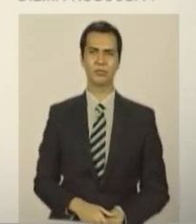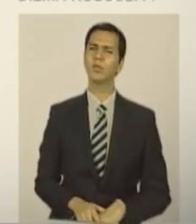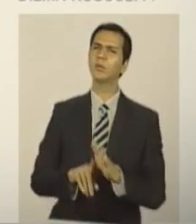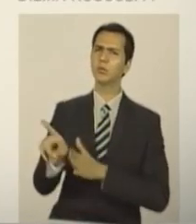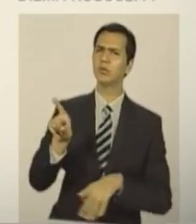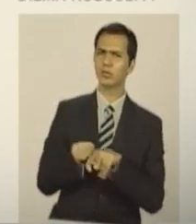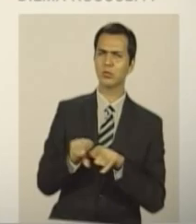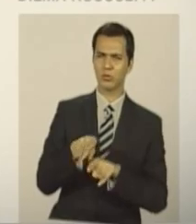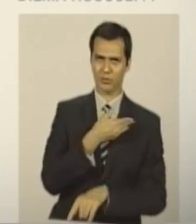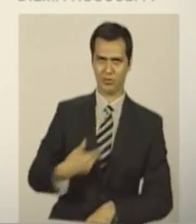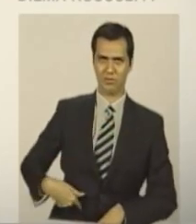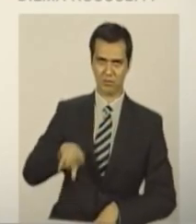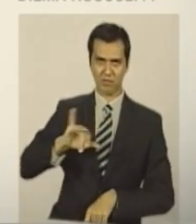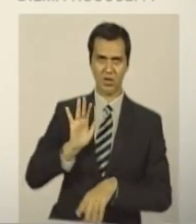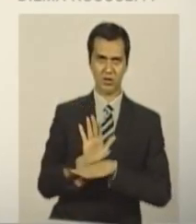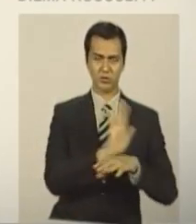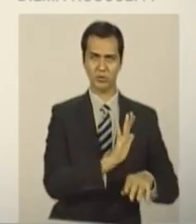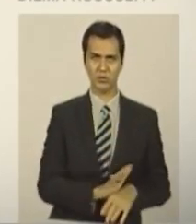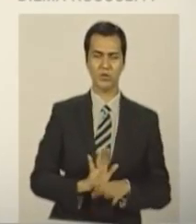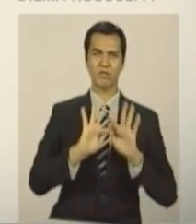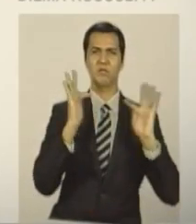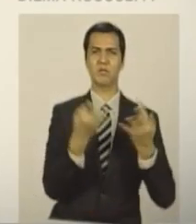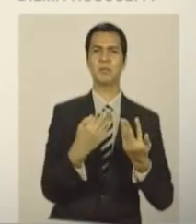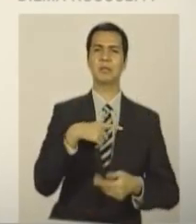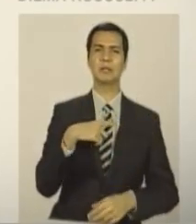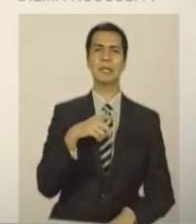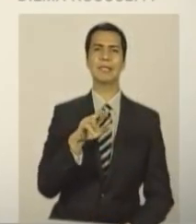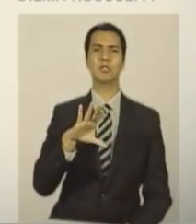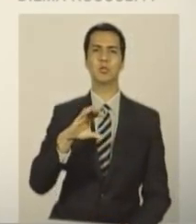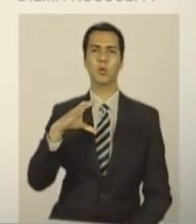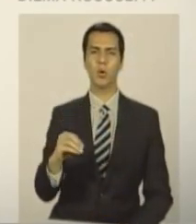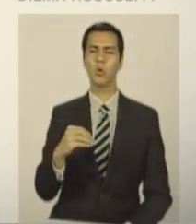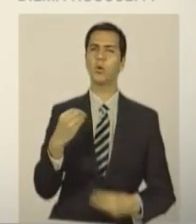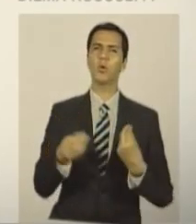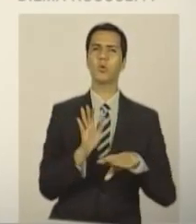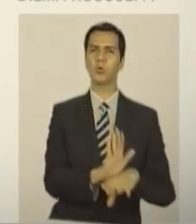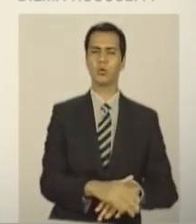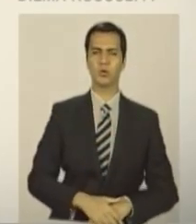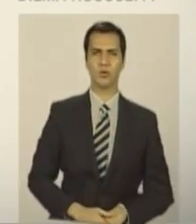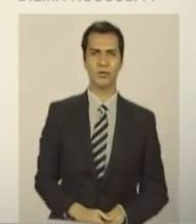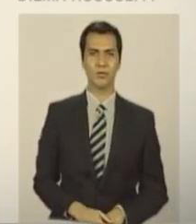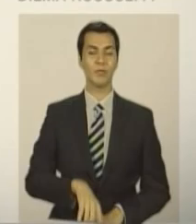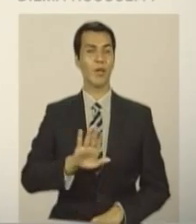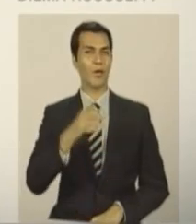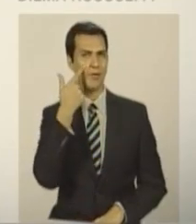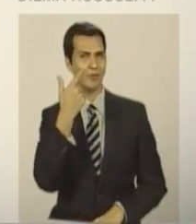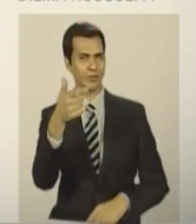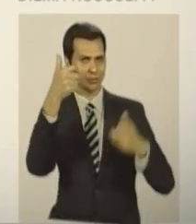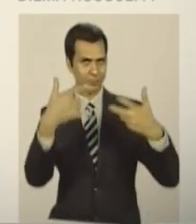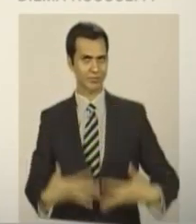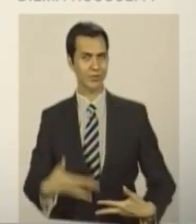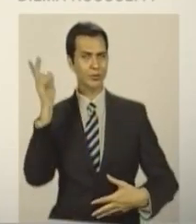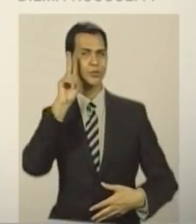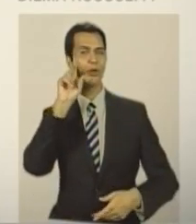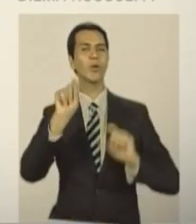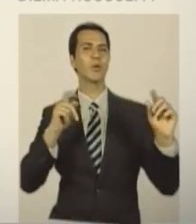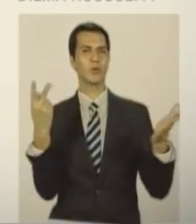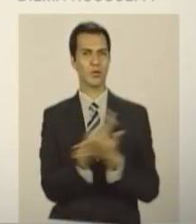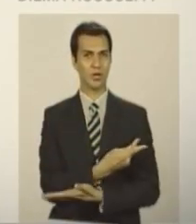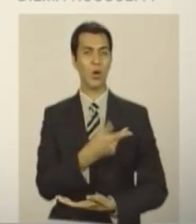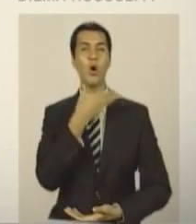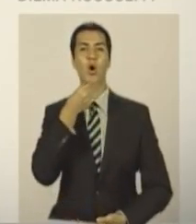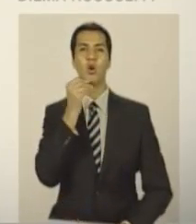risco. Presidenta, eu vou te contar uma história para mostrar, Luciano, como este programa é importante. É o caso do Giovanildo